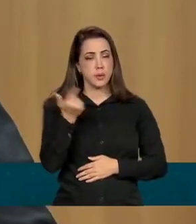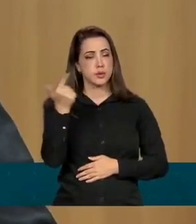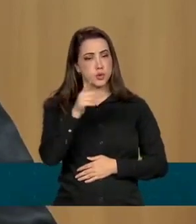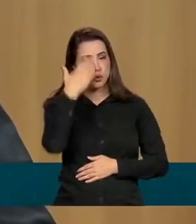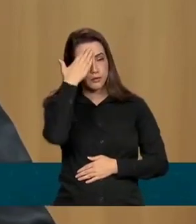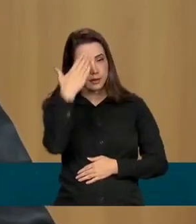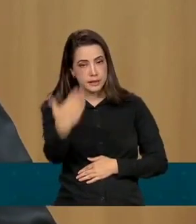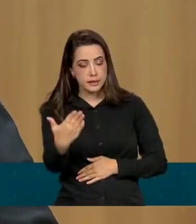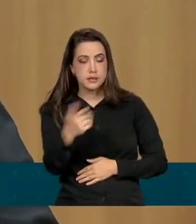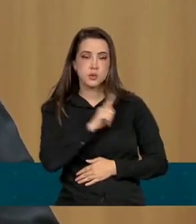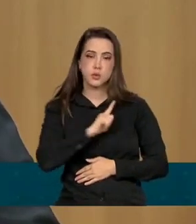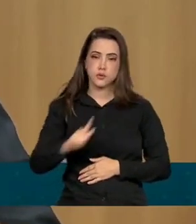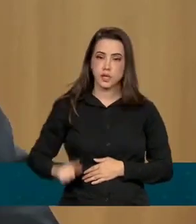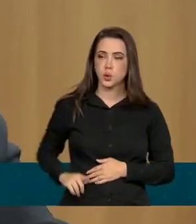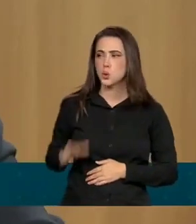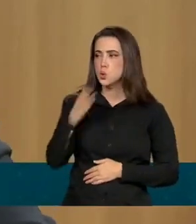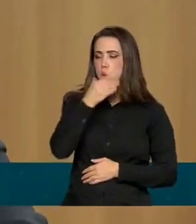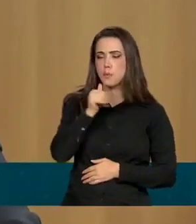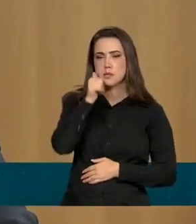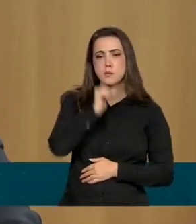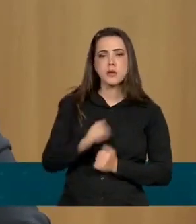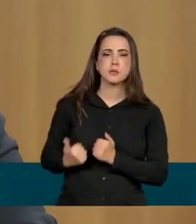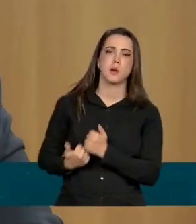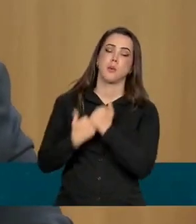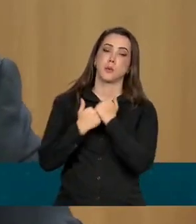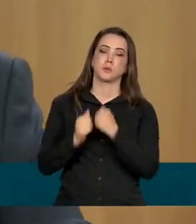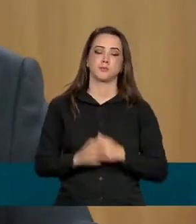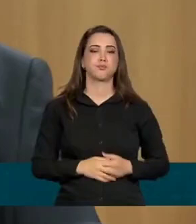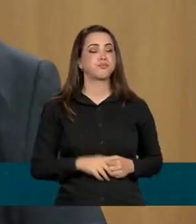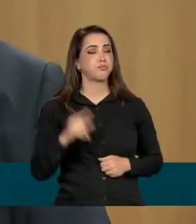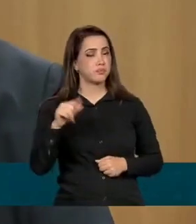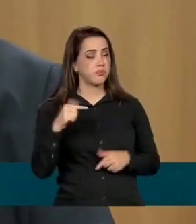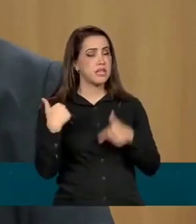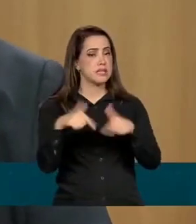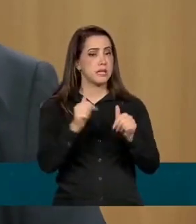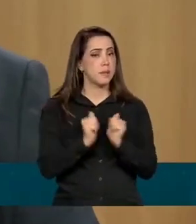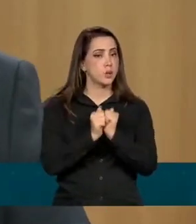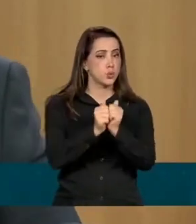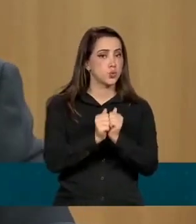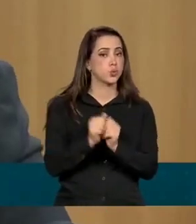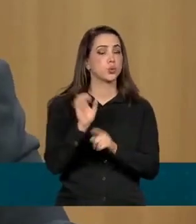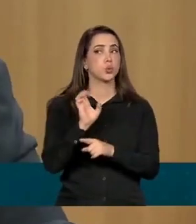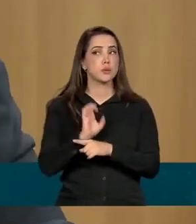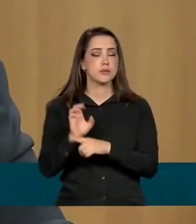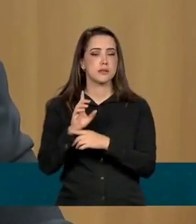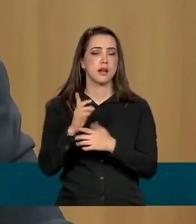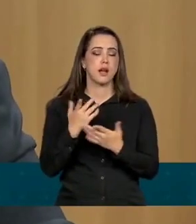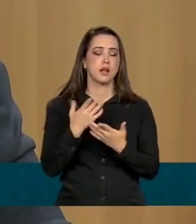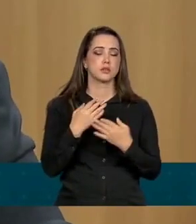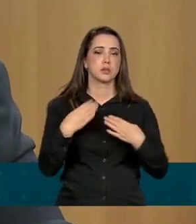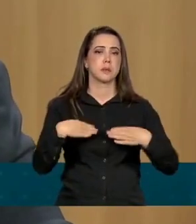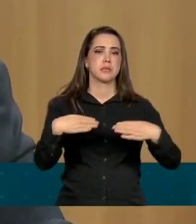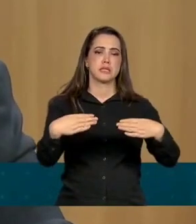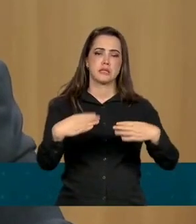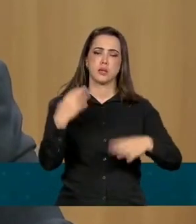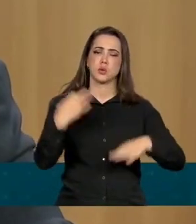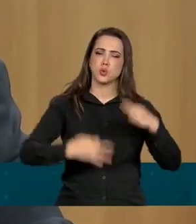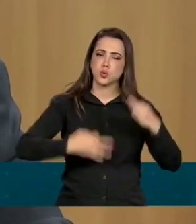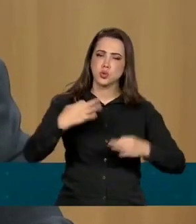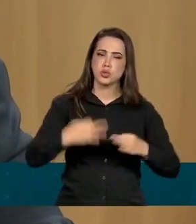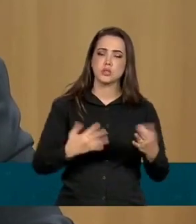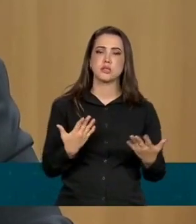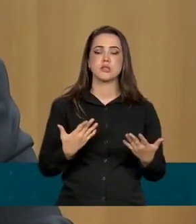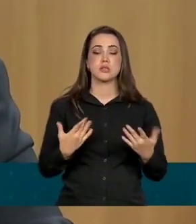colaboração. Em reforço a esse trabalho colaborativo do Ministério da Justiça e Segurança